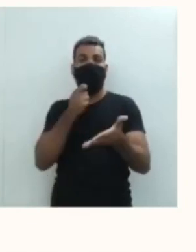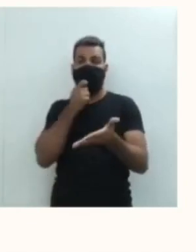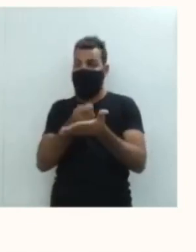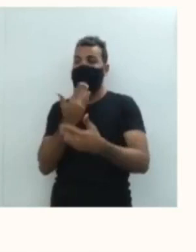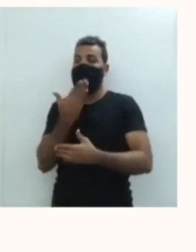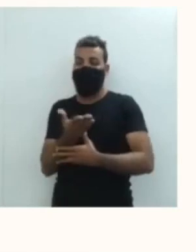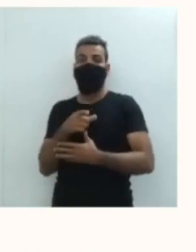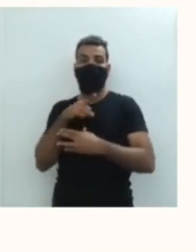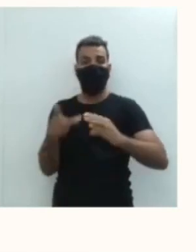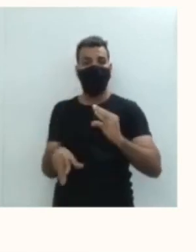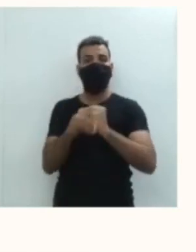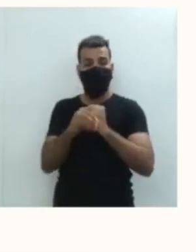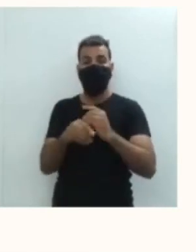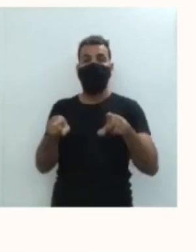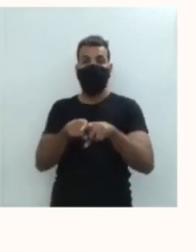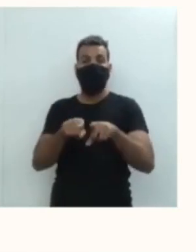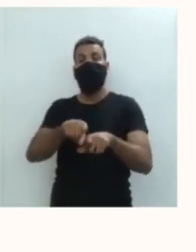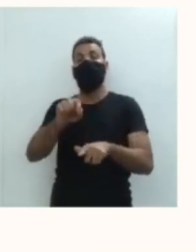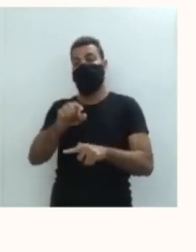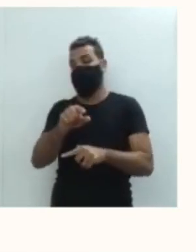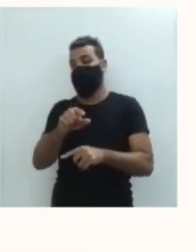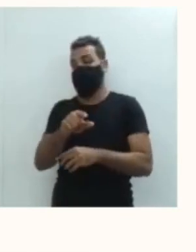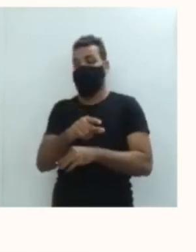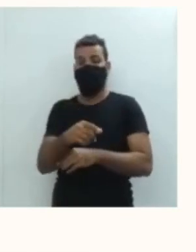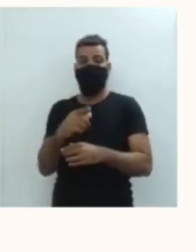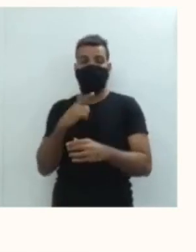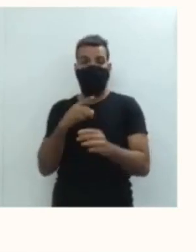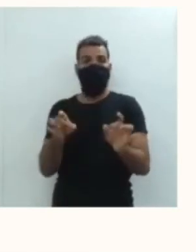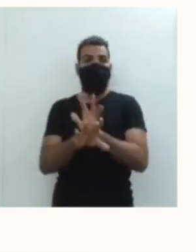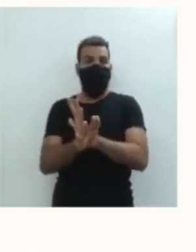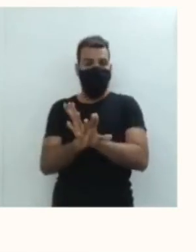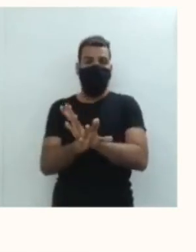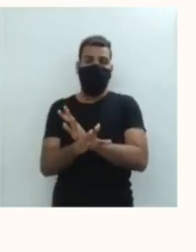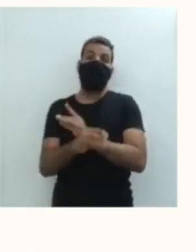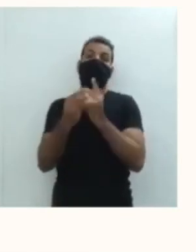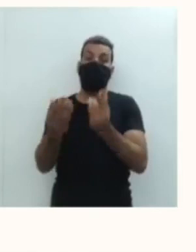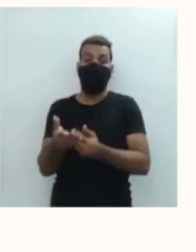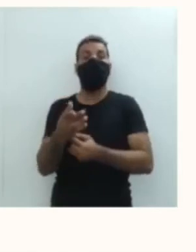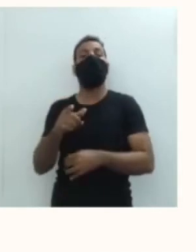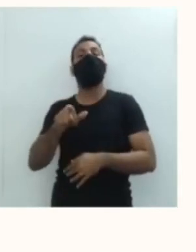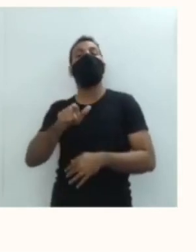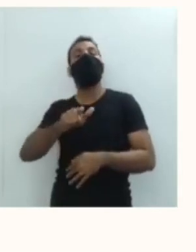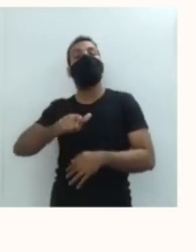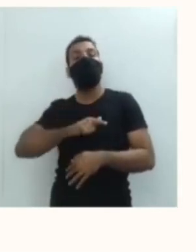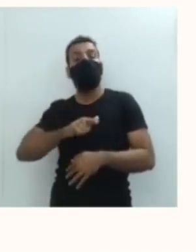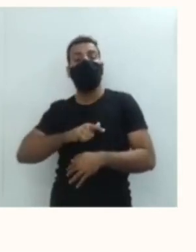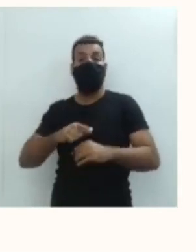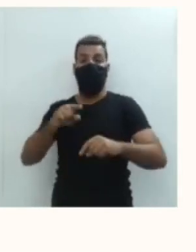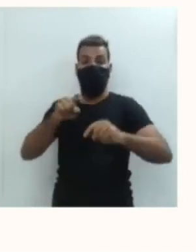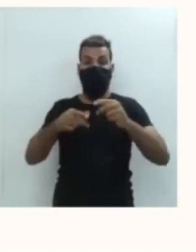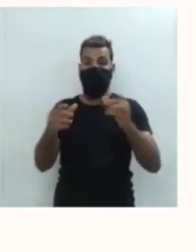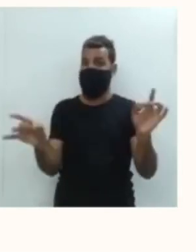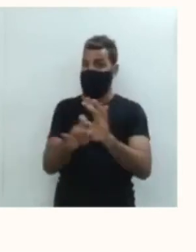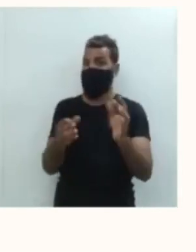aqui implementado e ele tá declarado como método estático então ele tá recebendo um objeto prático